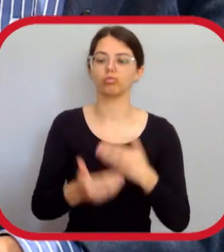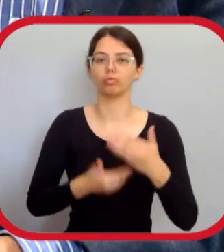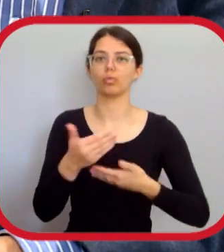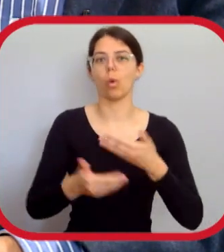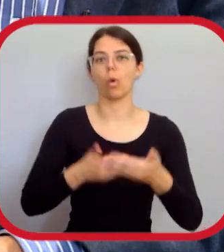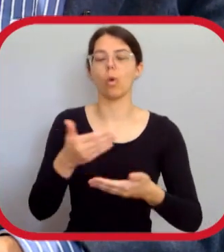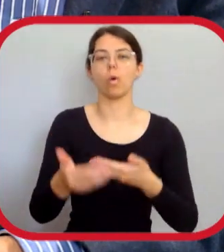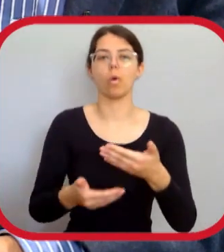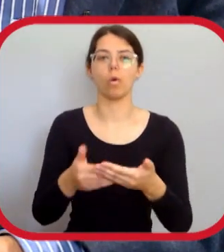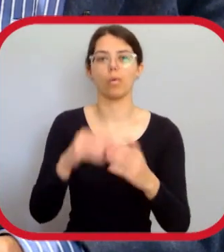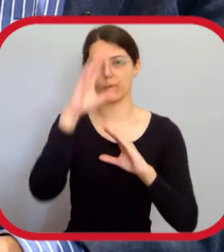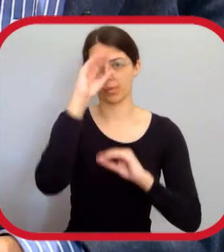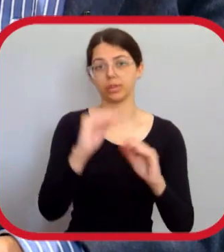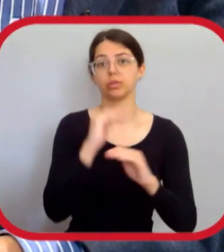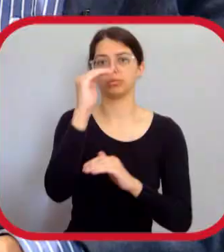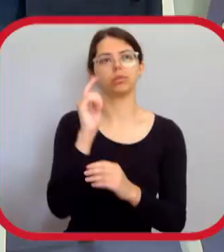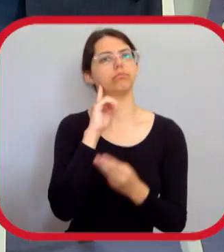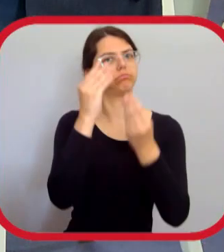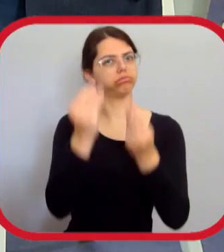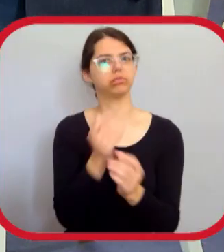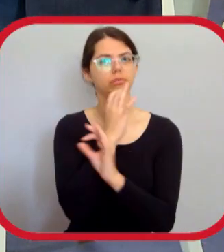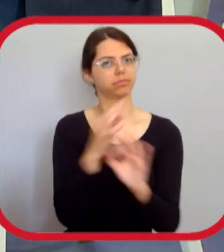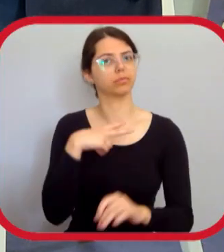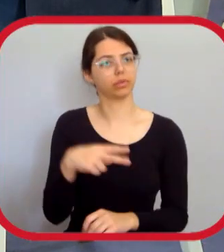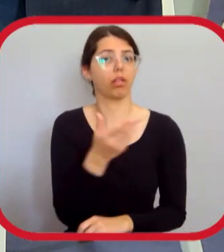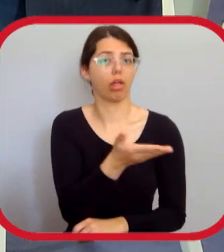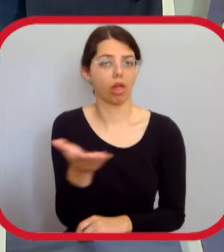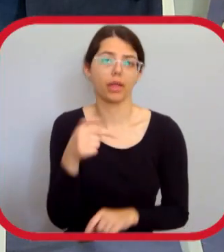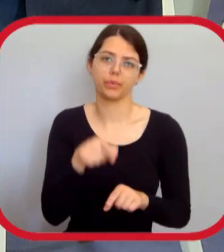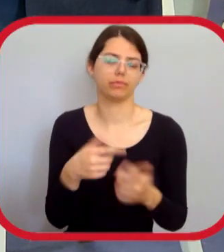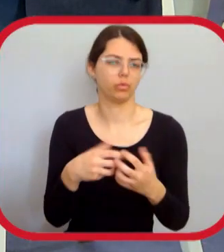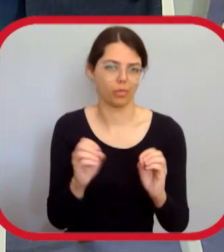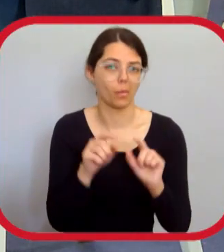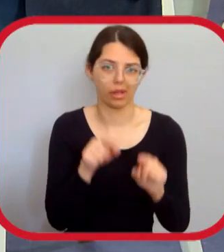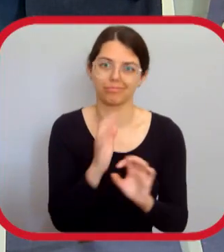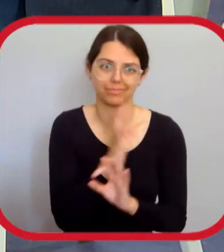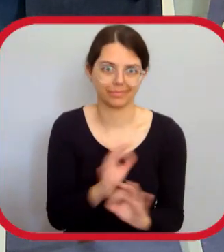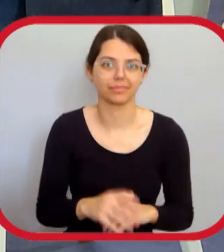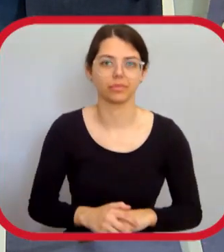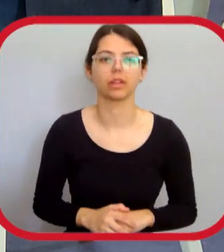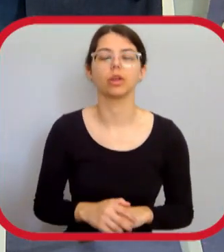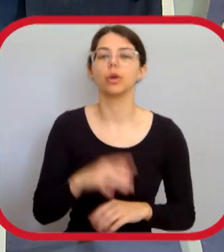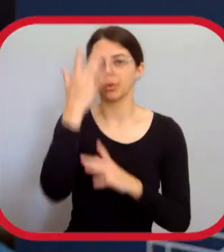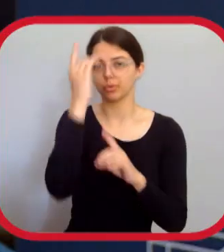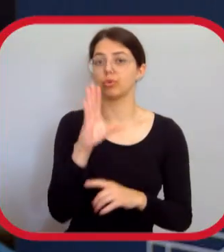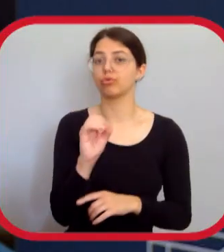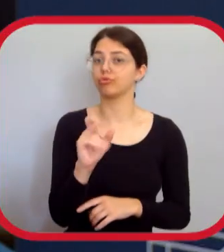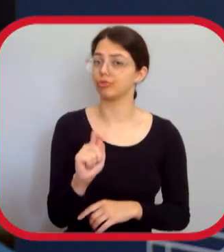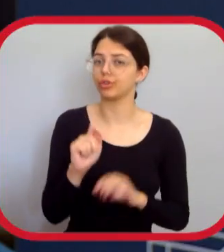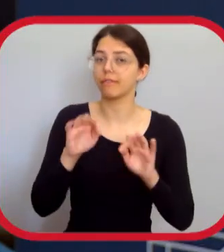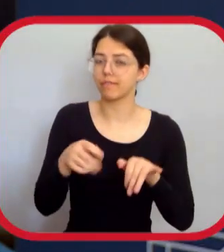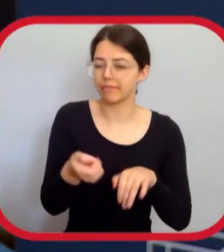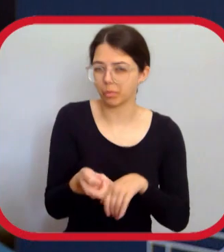bocadinho aquilo que é, eu diria, o ensino superior de excelência que nós temos em Portugal. E eu aí não tenho dúvidas. Professor Jorge, só para